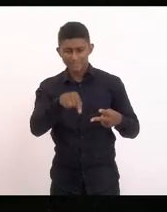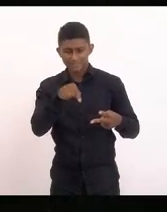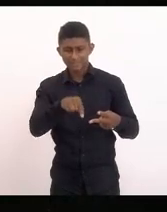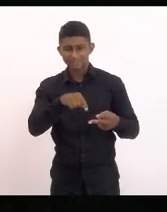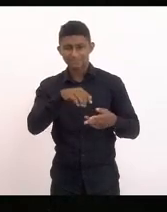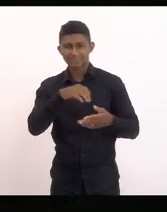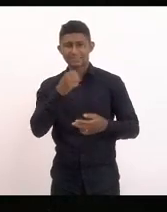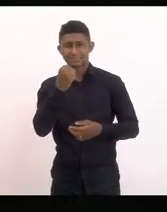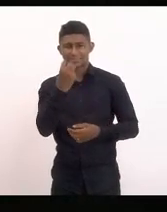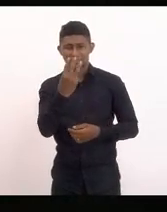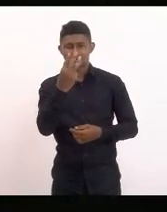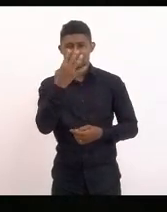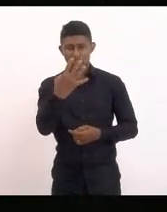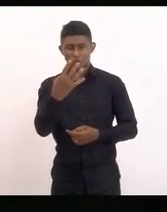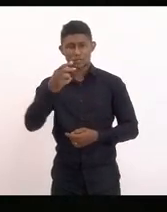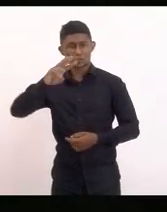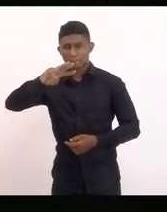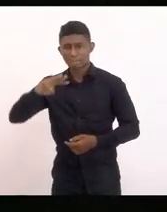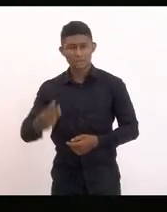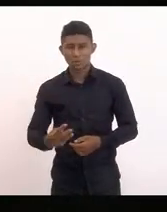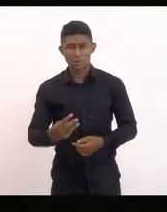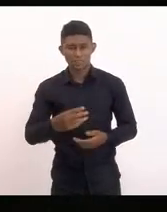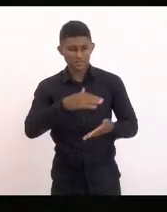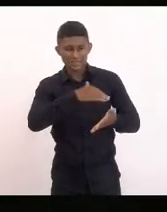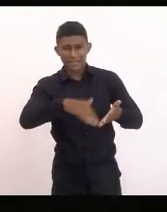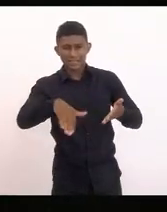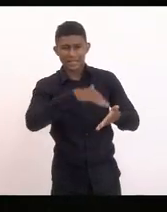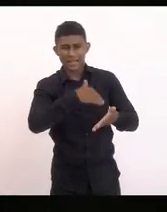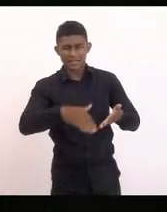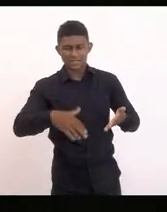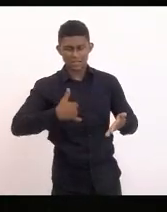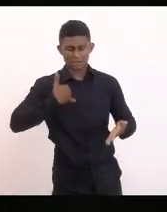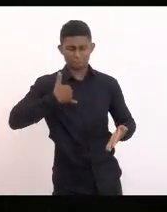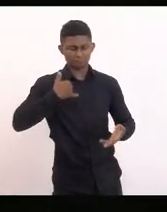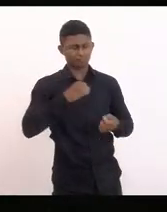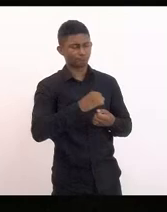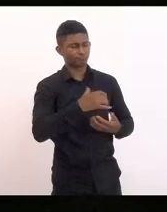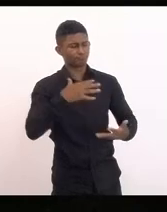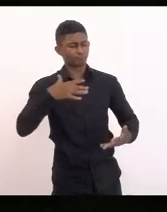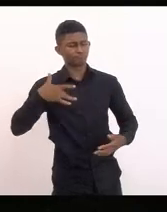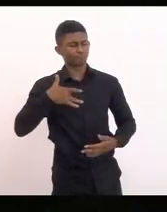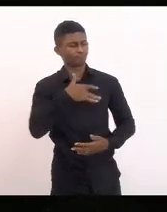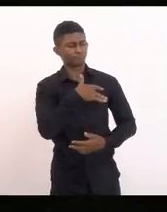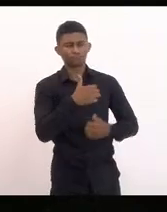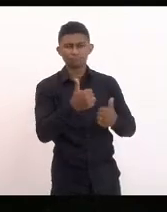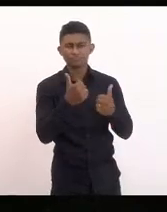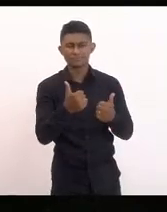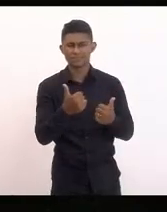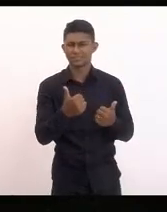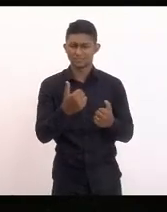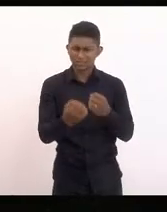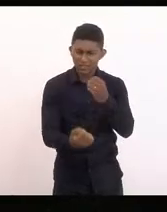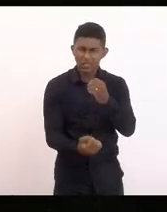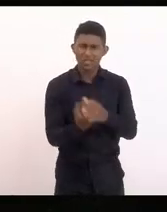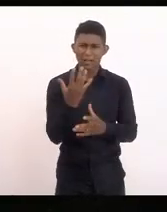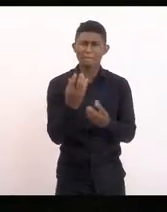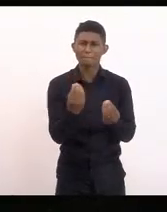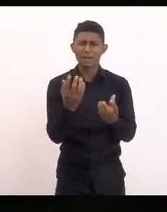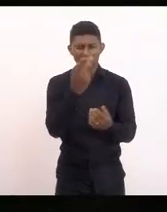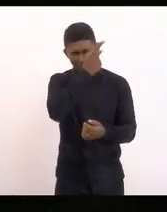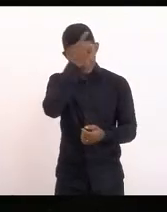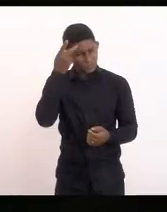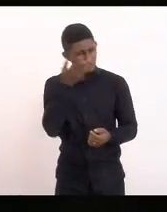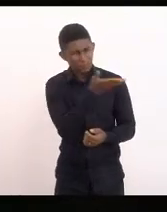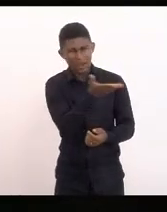34 milhões investidos na Secretaria de Envelhecimento Saudável, que não foi criada para proteger a pessoa da terceira